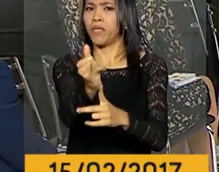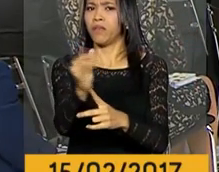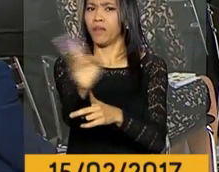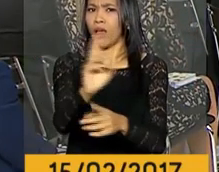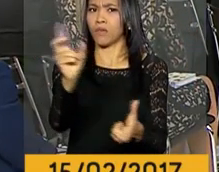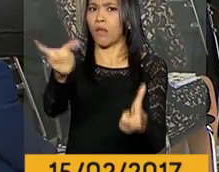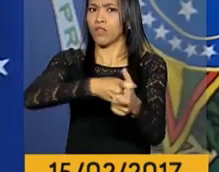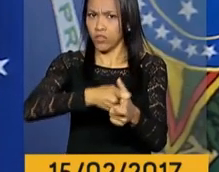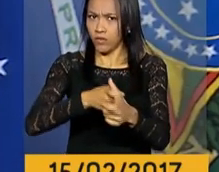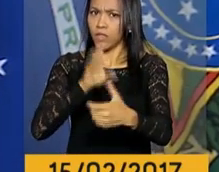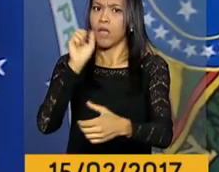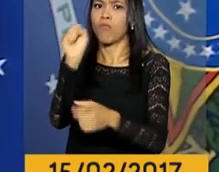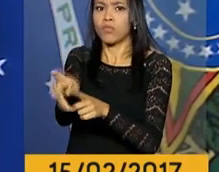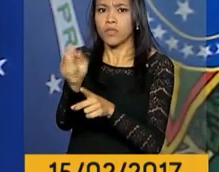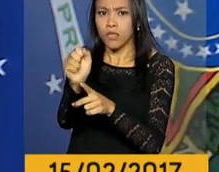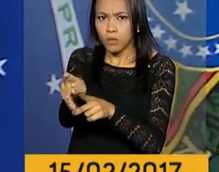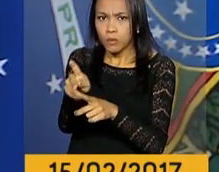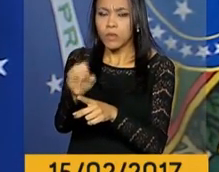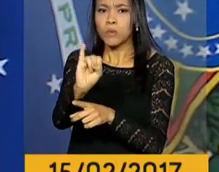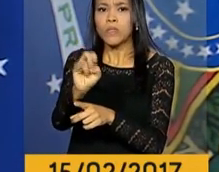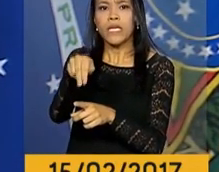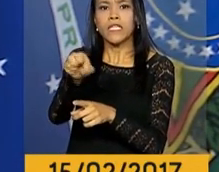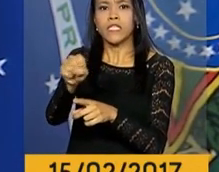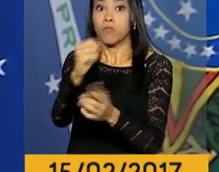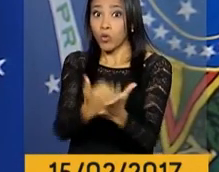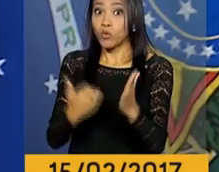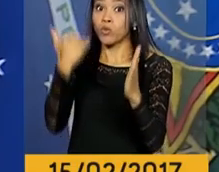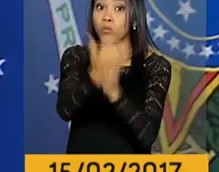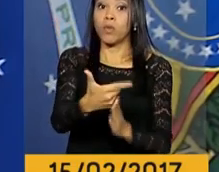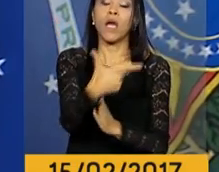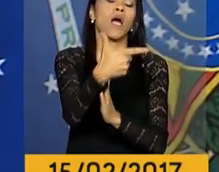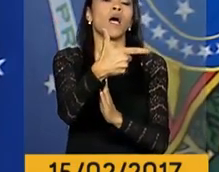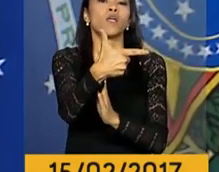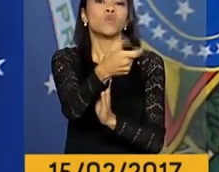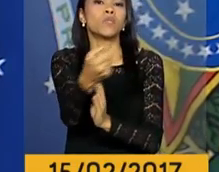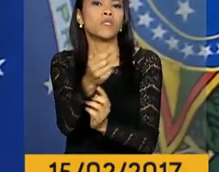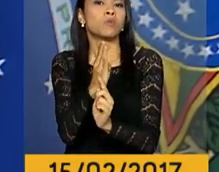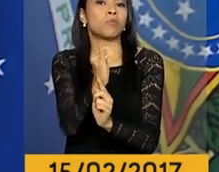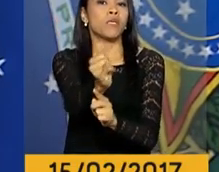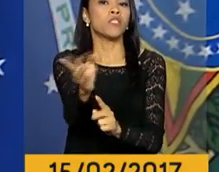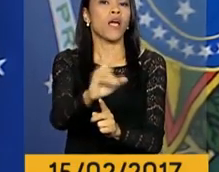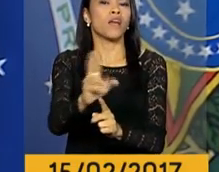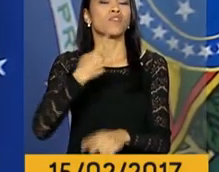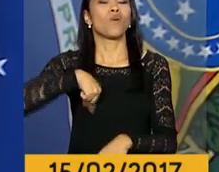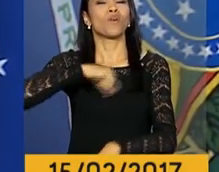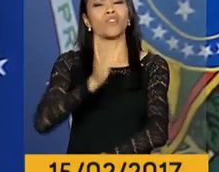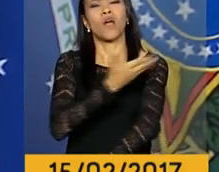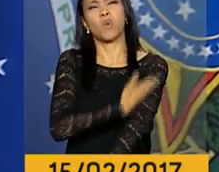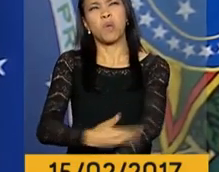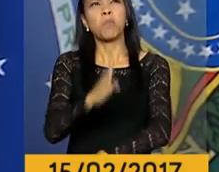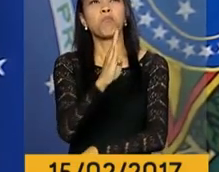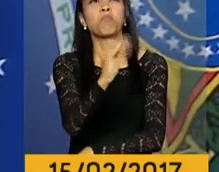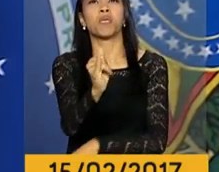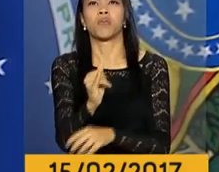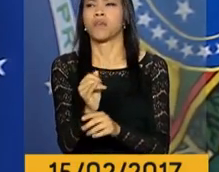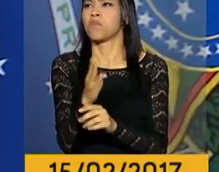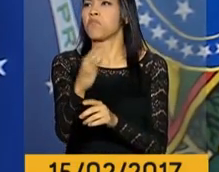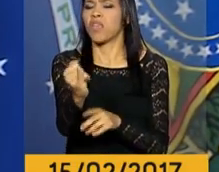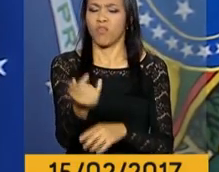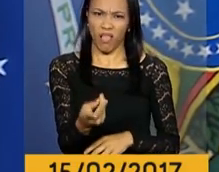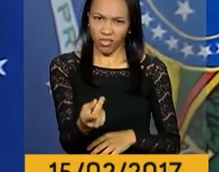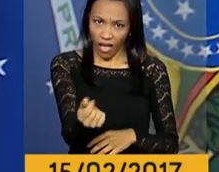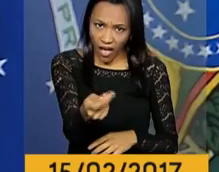senador Eonício. E no ano que vem poderá vir a quase 200 bilhões deais. é que nós nos acostumamos com bilhão, achamos que não é